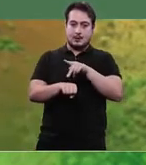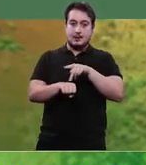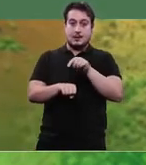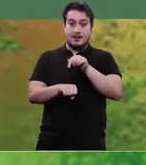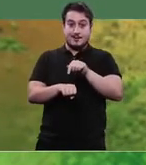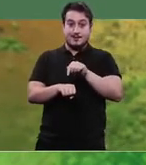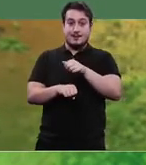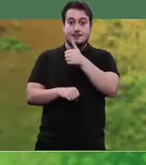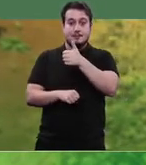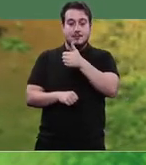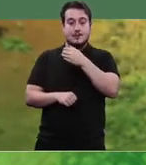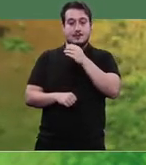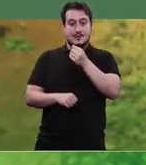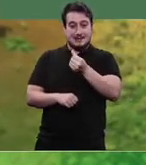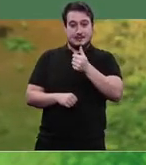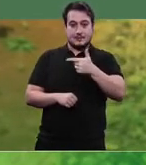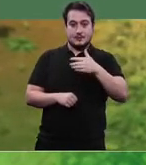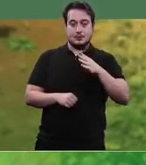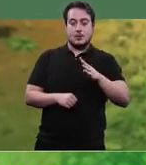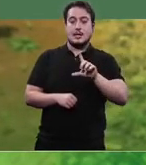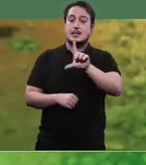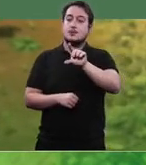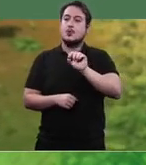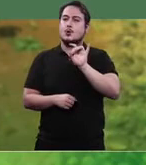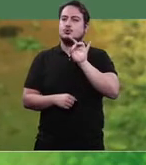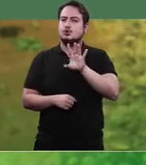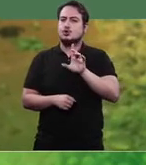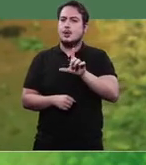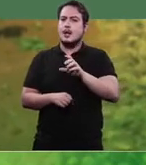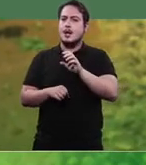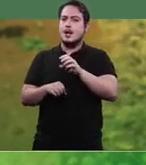destas 1.624, a gente selecionou só aquelas